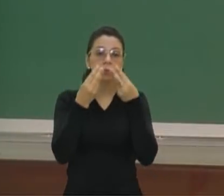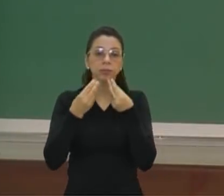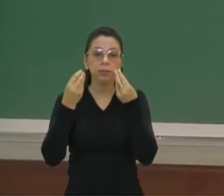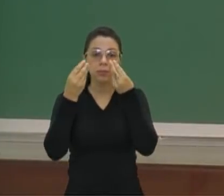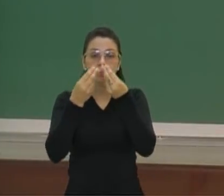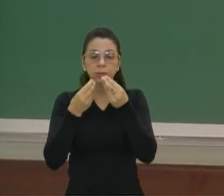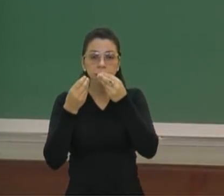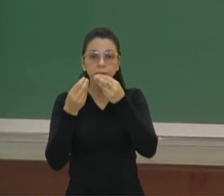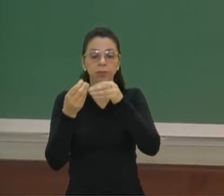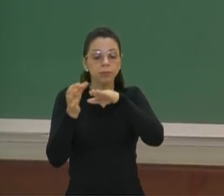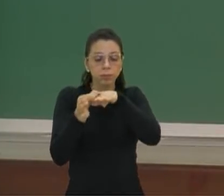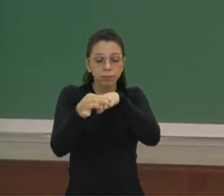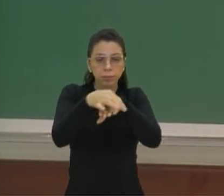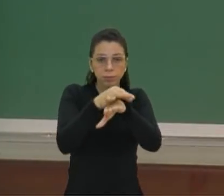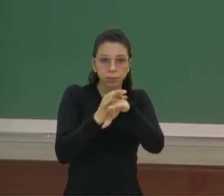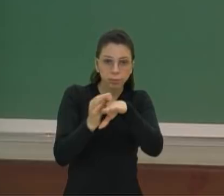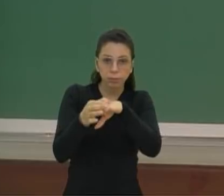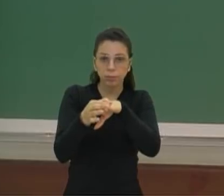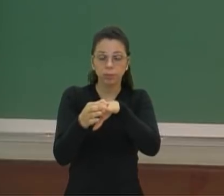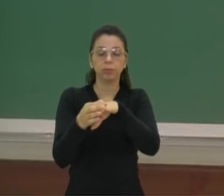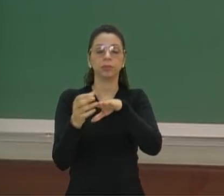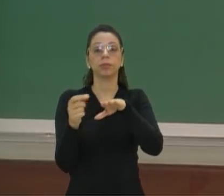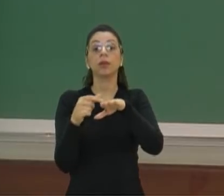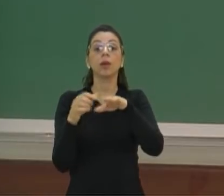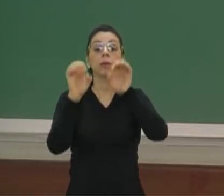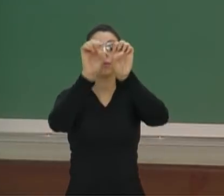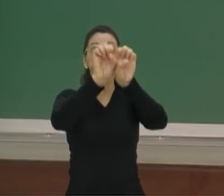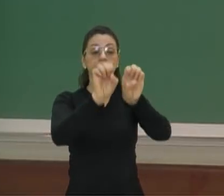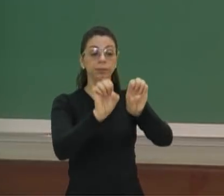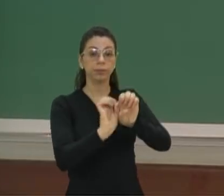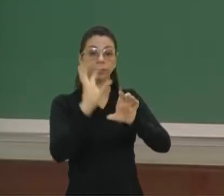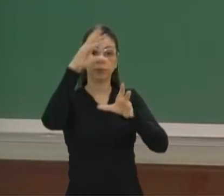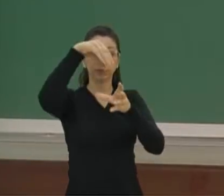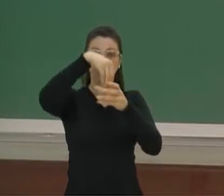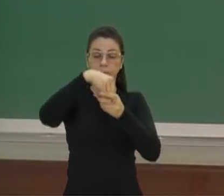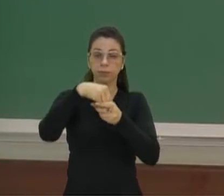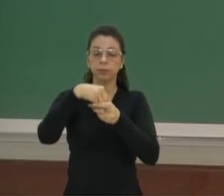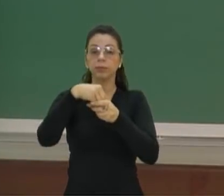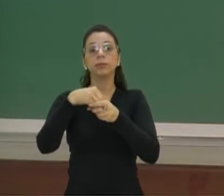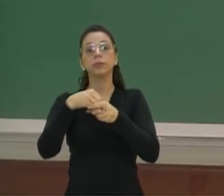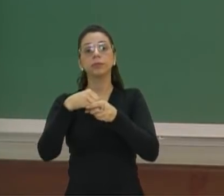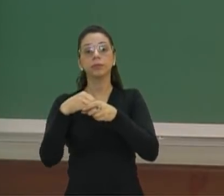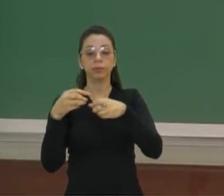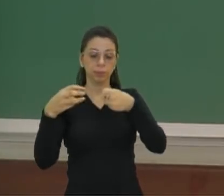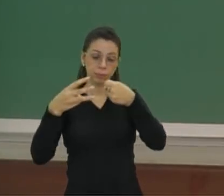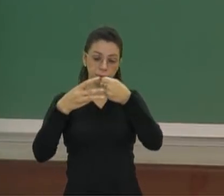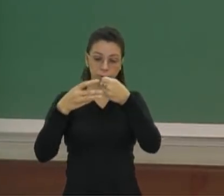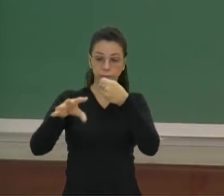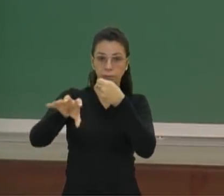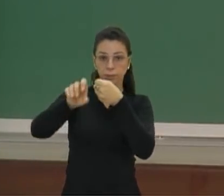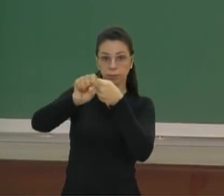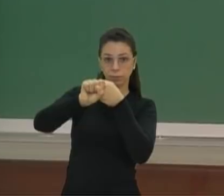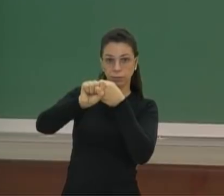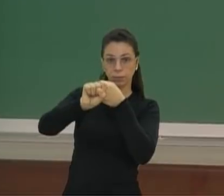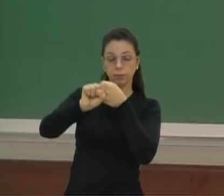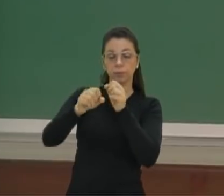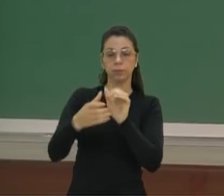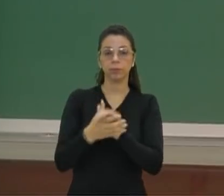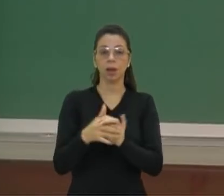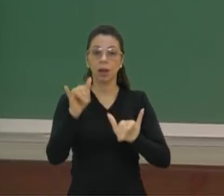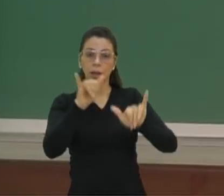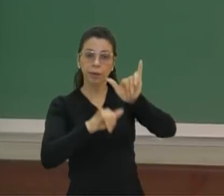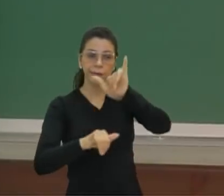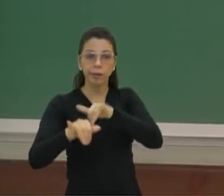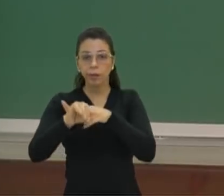das papilas gustativas, estruturas que contêm no seu interior células sensoriais, as